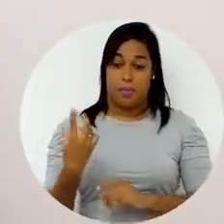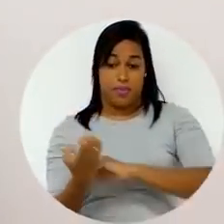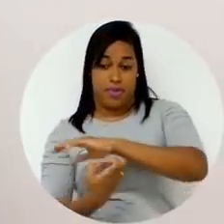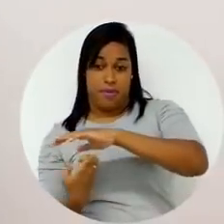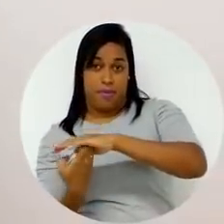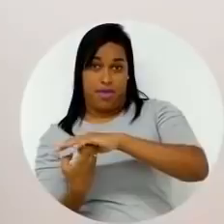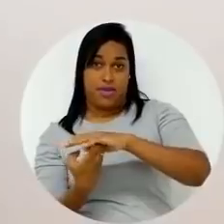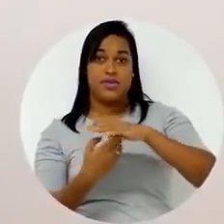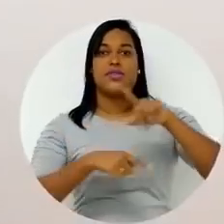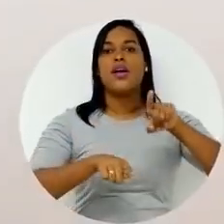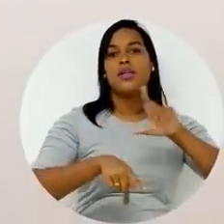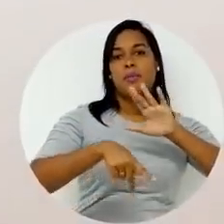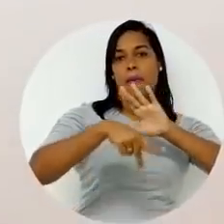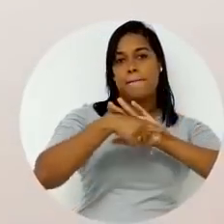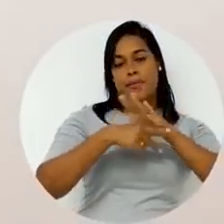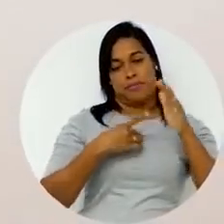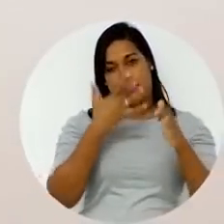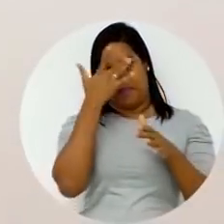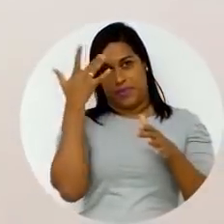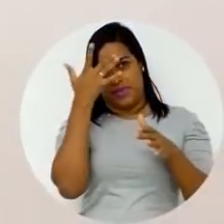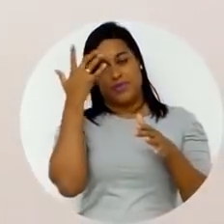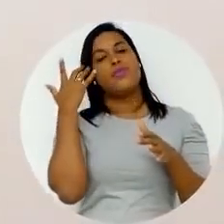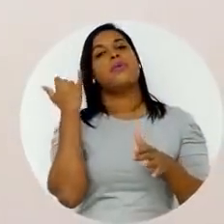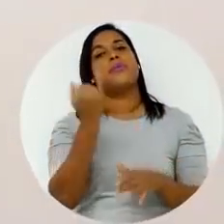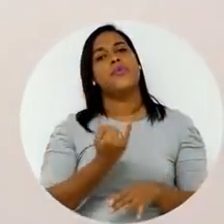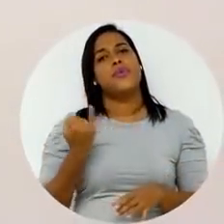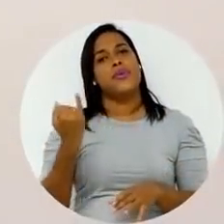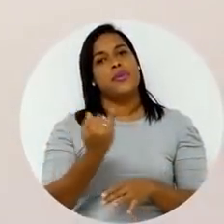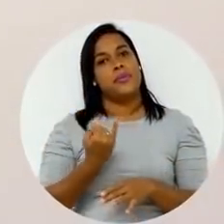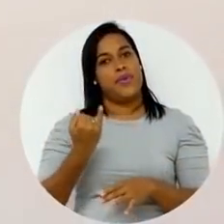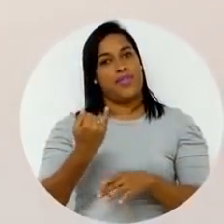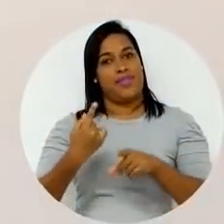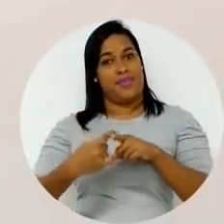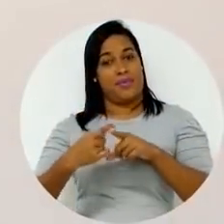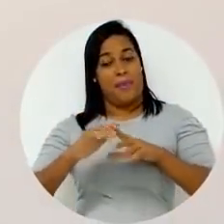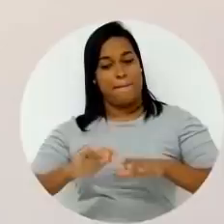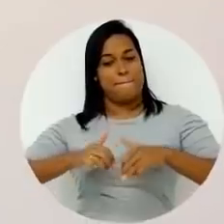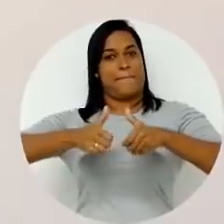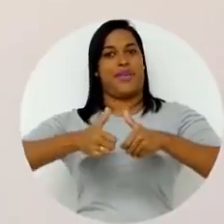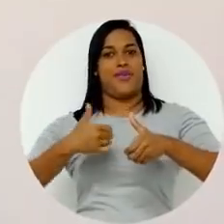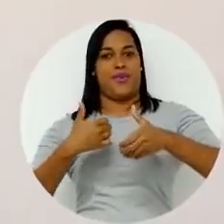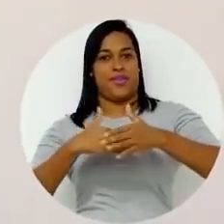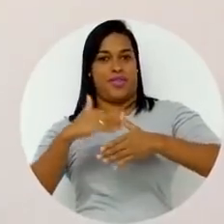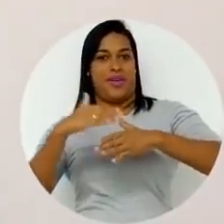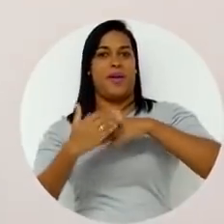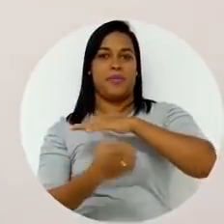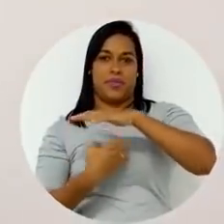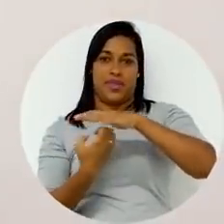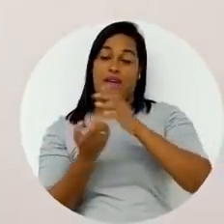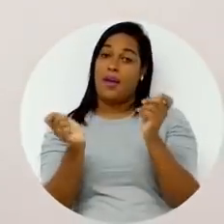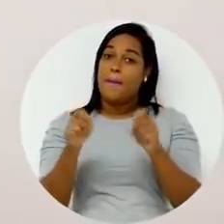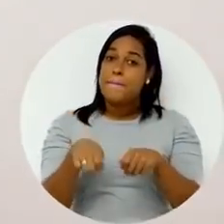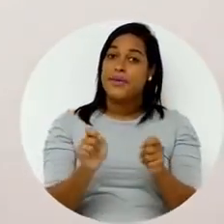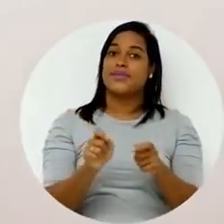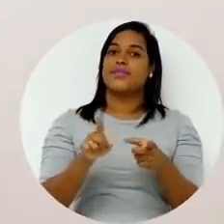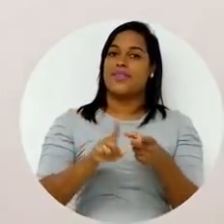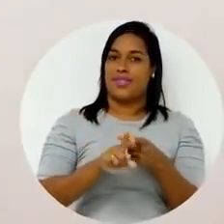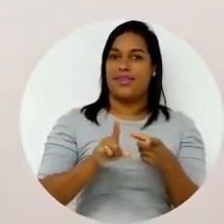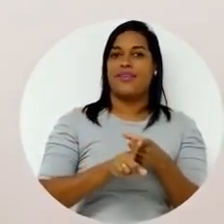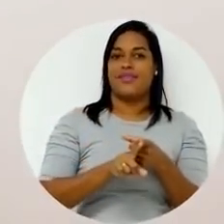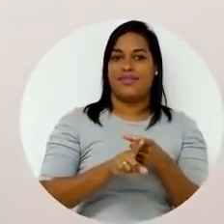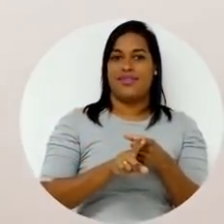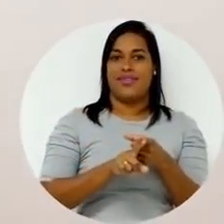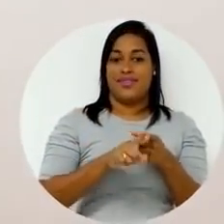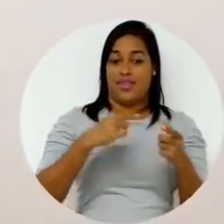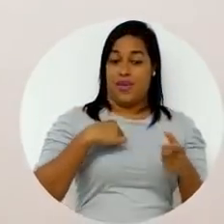a empresa como para o próprio indivíduo. E é importante porque aumenta a nossa empregabilidade, ou seja, a nossa capacidade